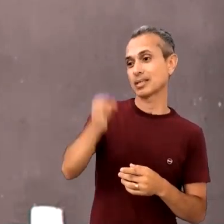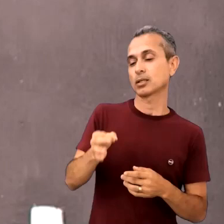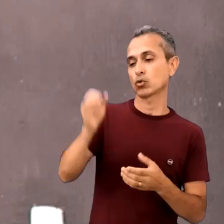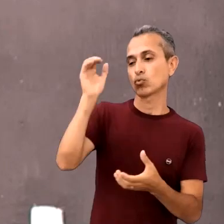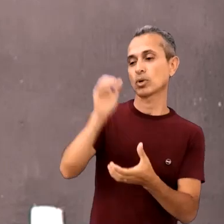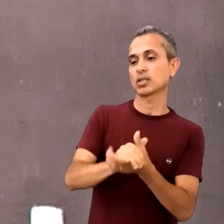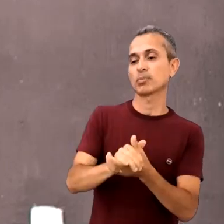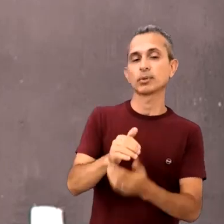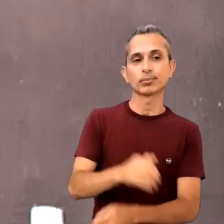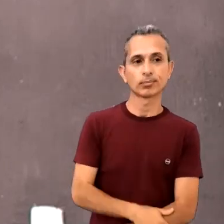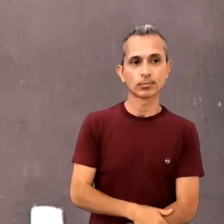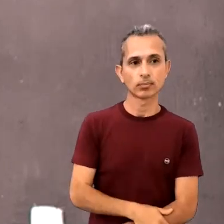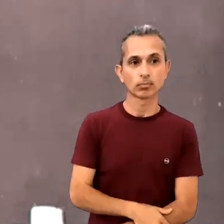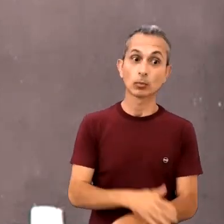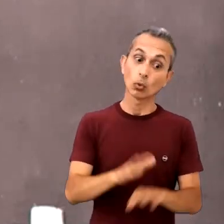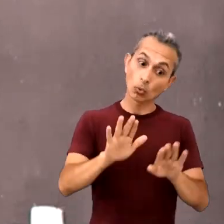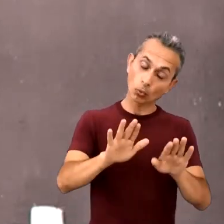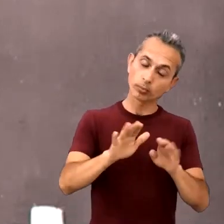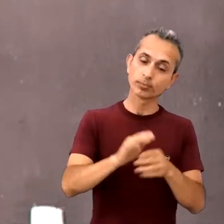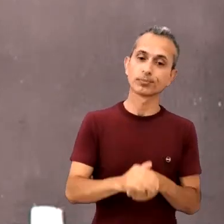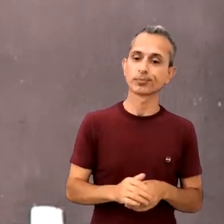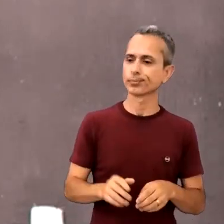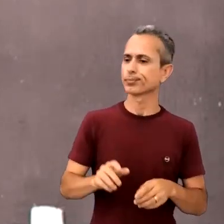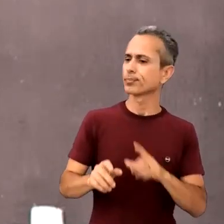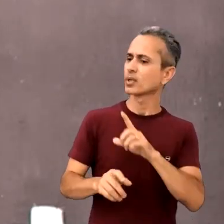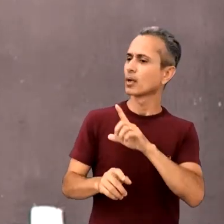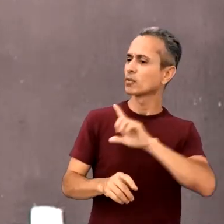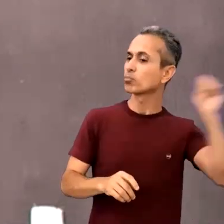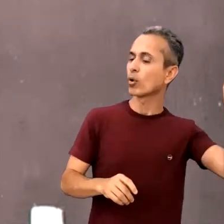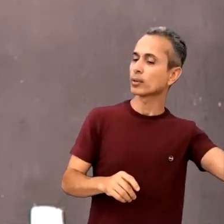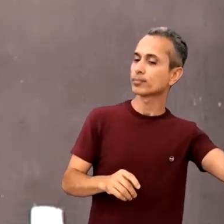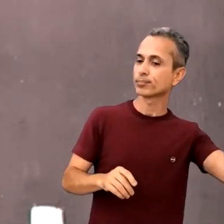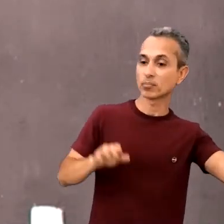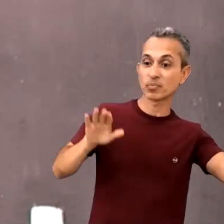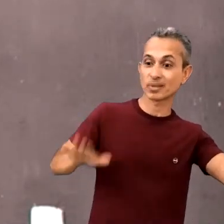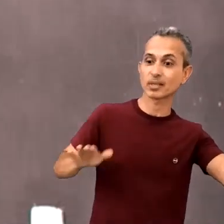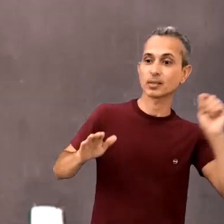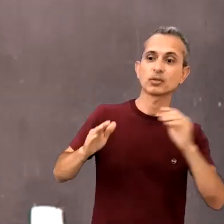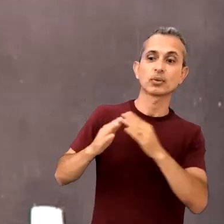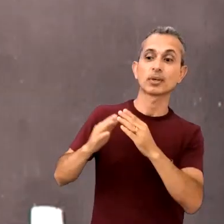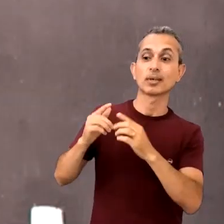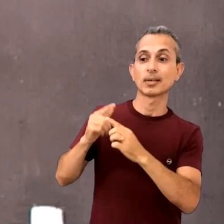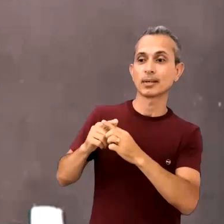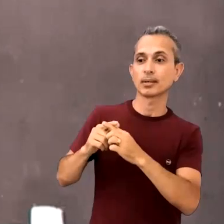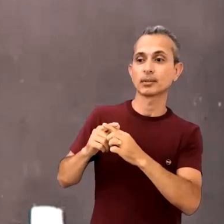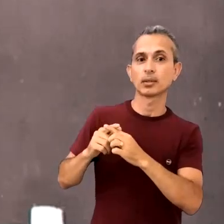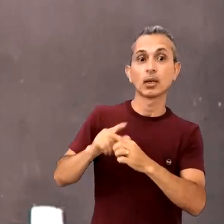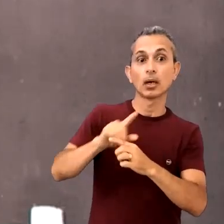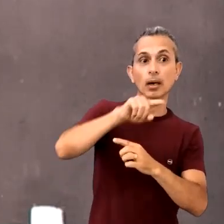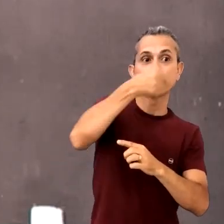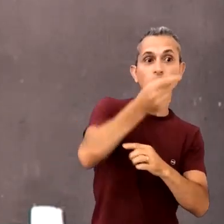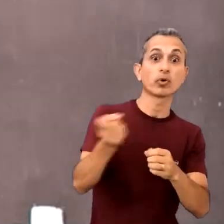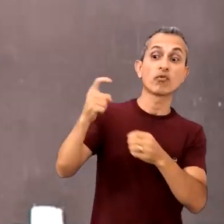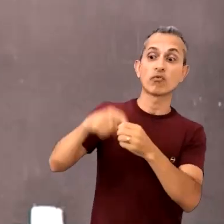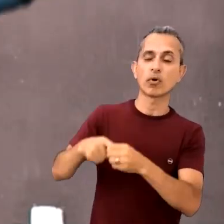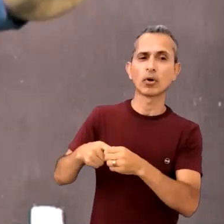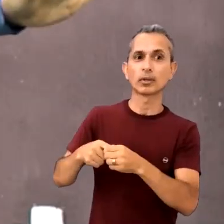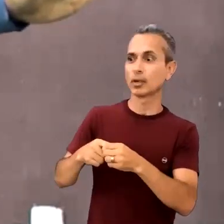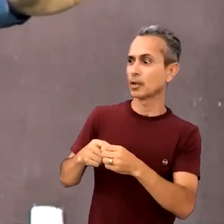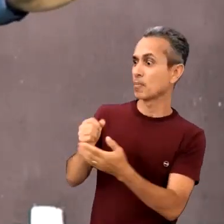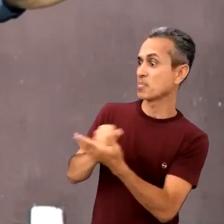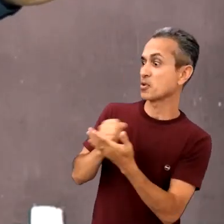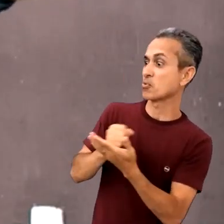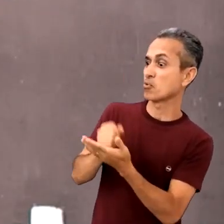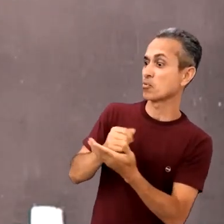Ou larga a igreja e depois vem ferido, cheio de mazela, para depois, ai, por favor, me ajude. Ou não